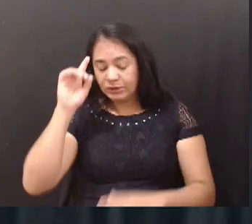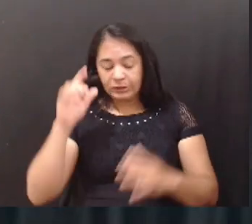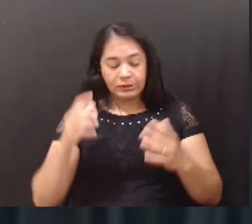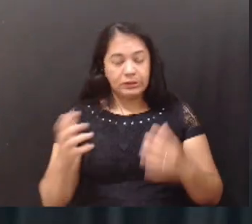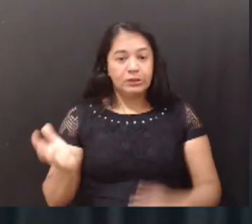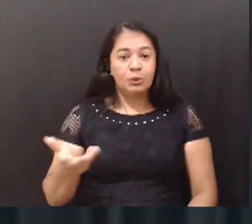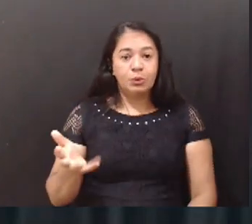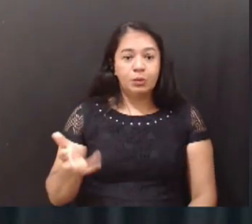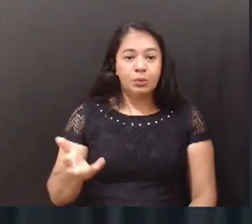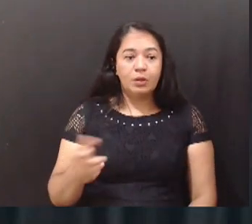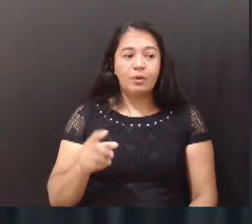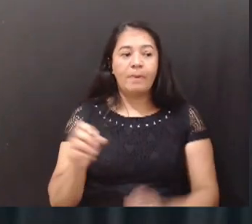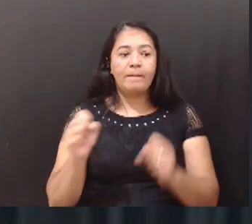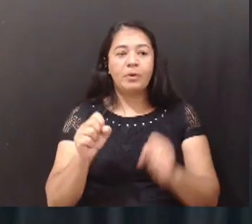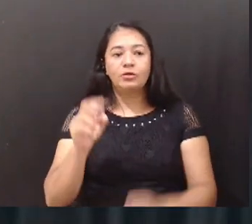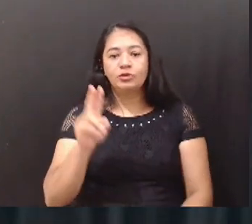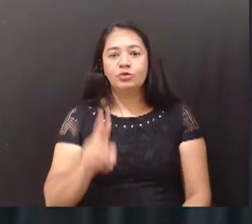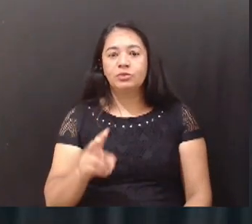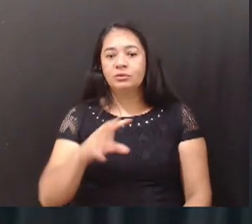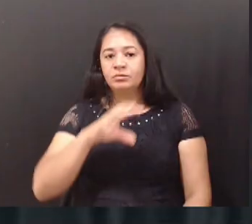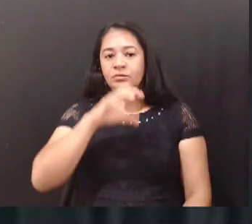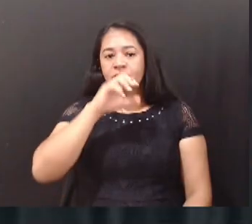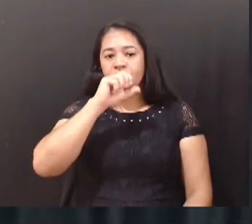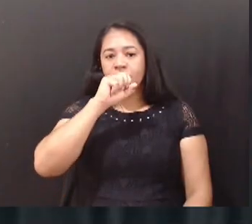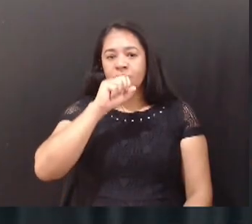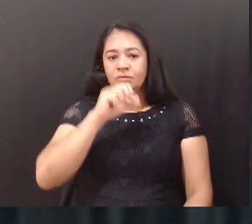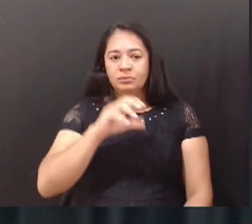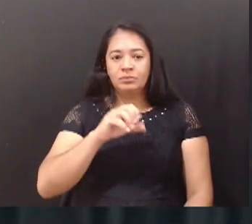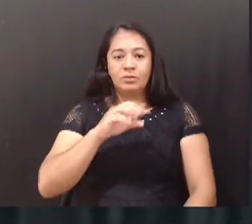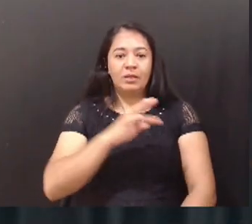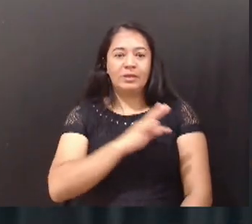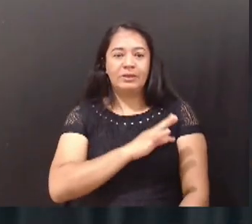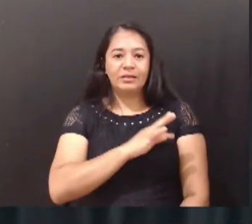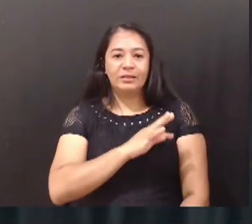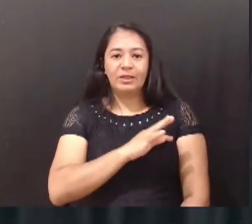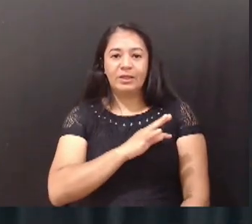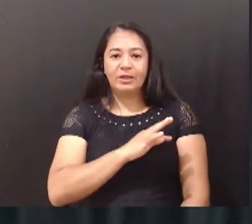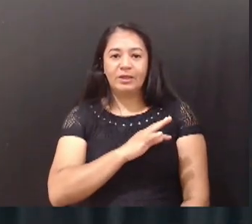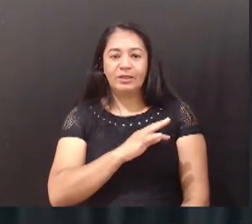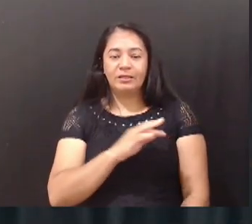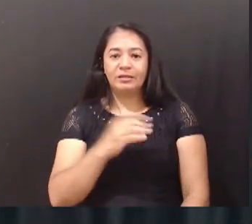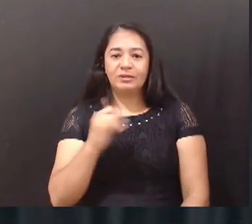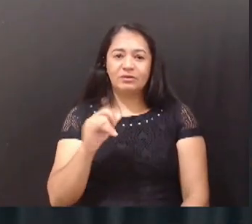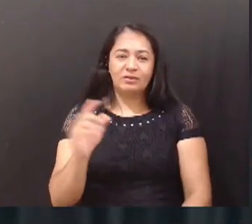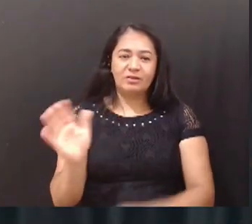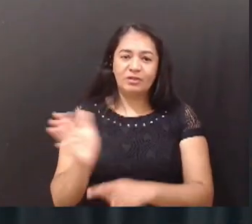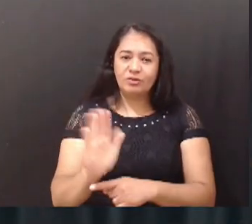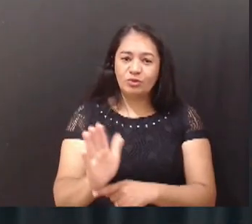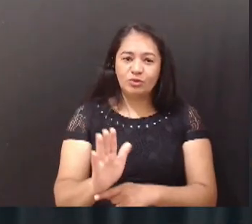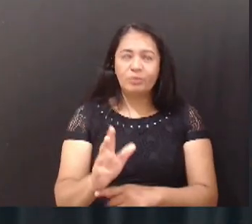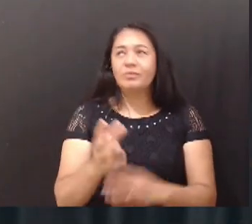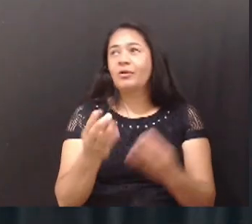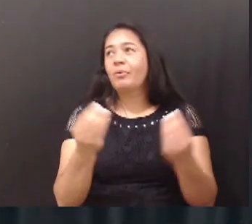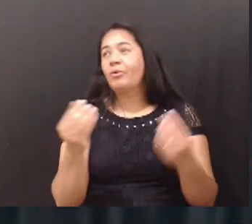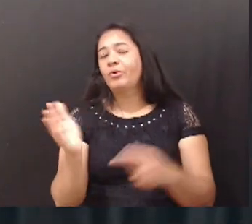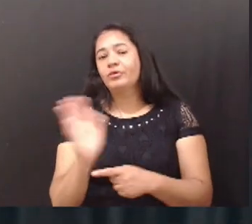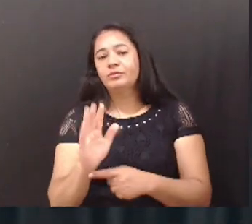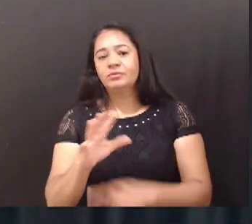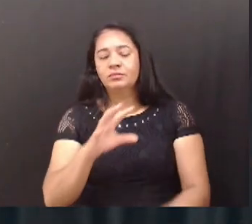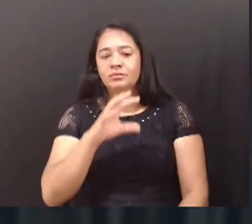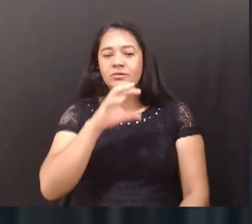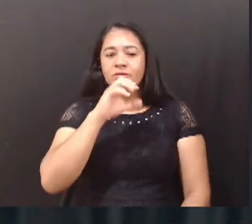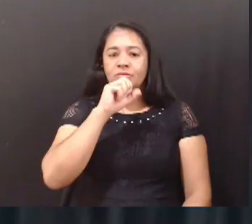pode usar a respiração diafragmática, que é uma técnica que, se você jogar no YouTube, tem 500 vídeos, que é você respirar, geralmente em